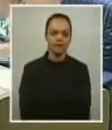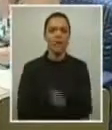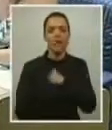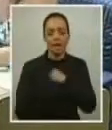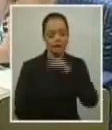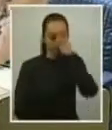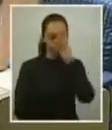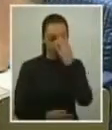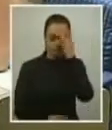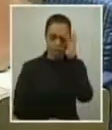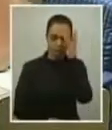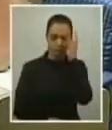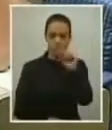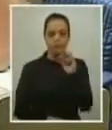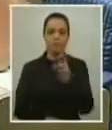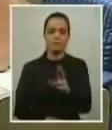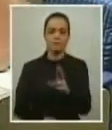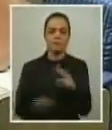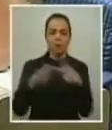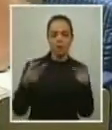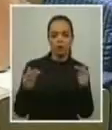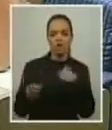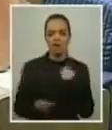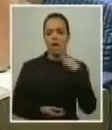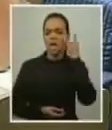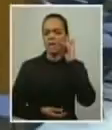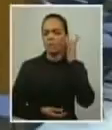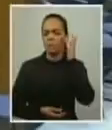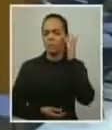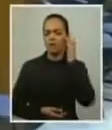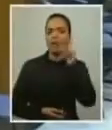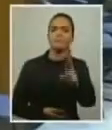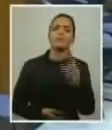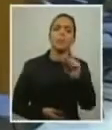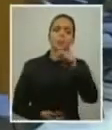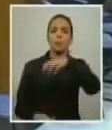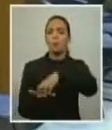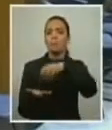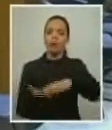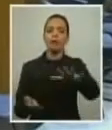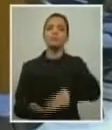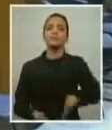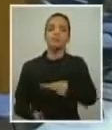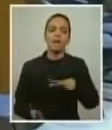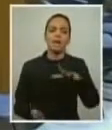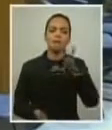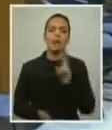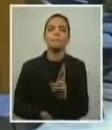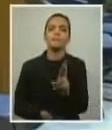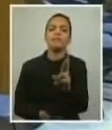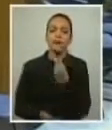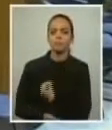acredito representado alguma coisa nesse caso representaram é prestar uma comunidade uma sociedade representaram